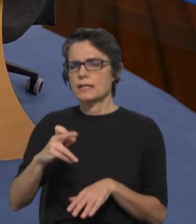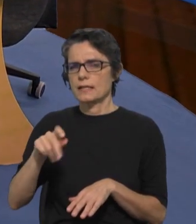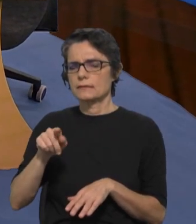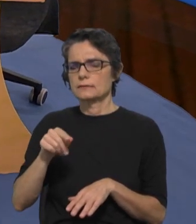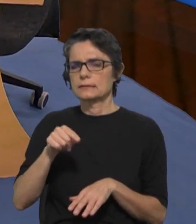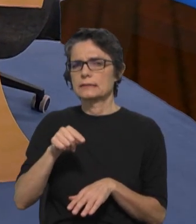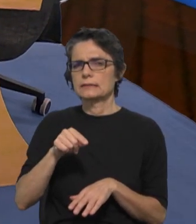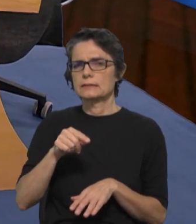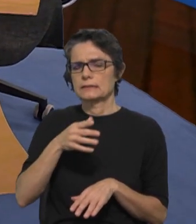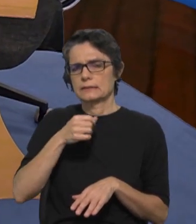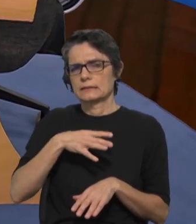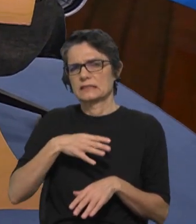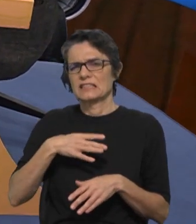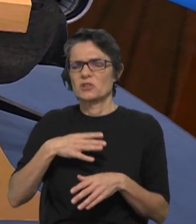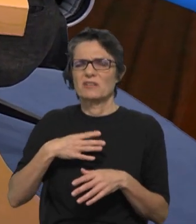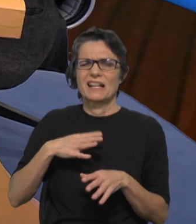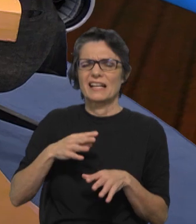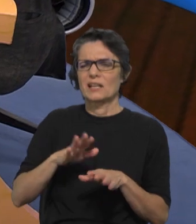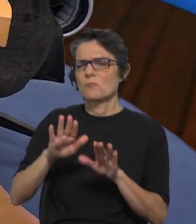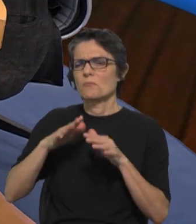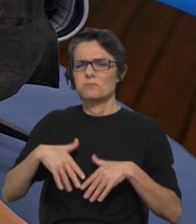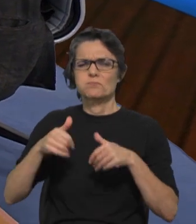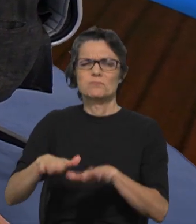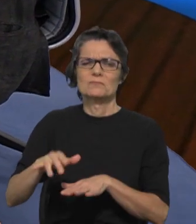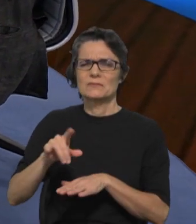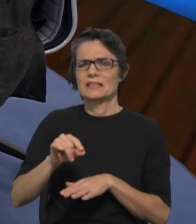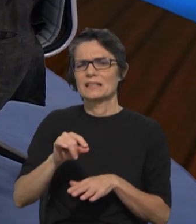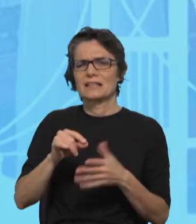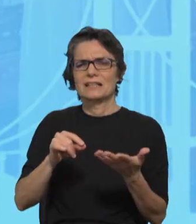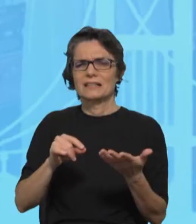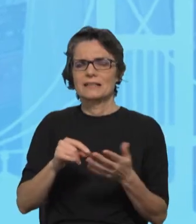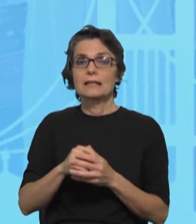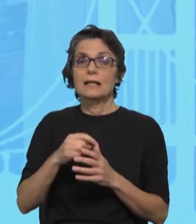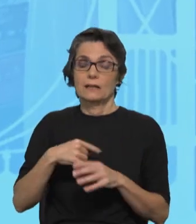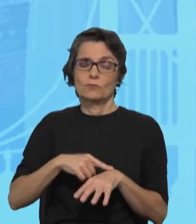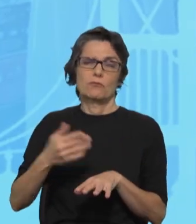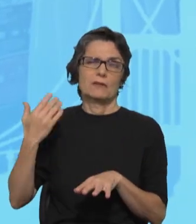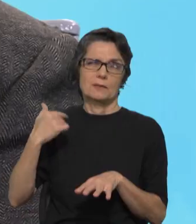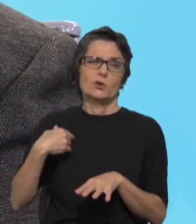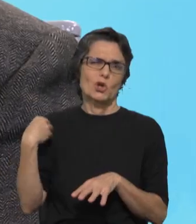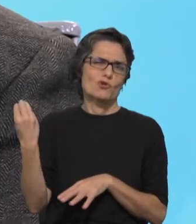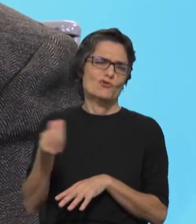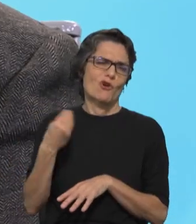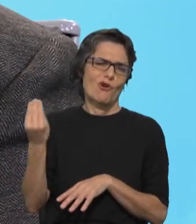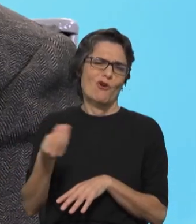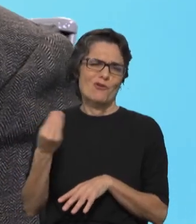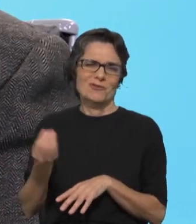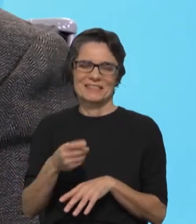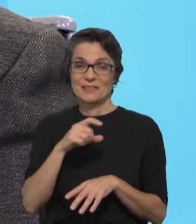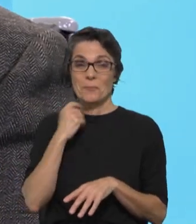de resignar ou de deixar o patriarcado. Sim. E aí Acontece que eu nessa altura era muito novo. Era um jovem